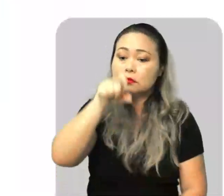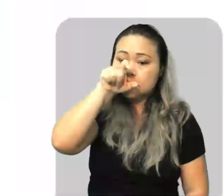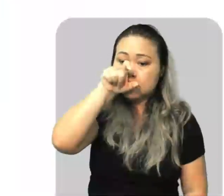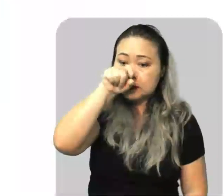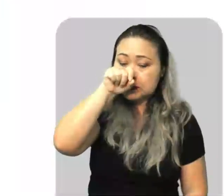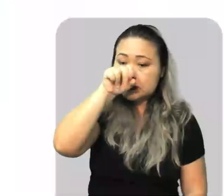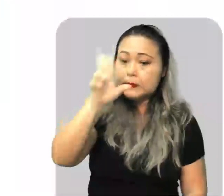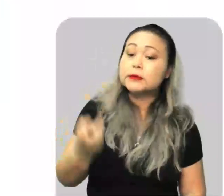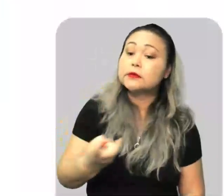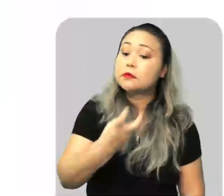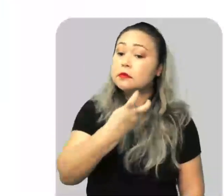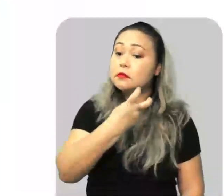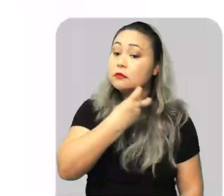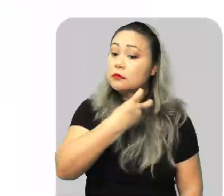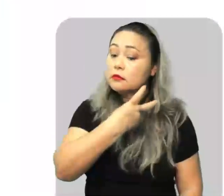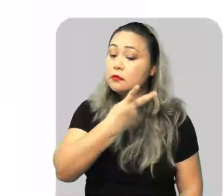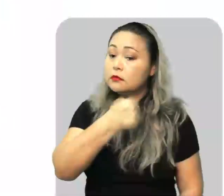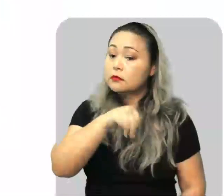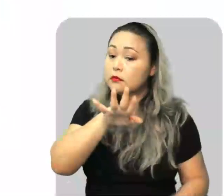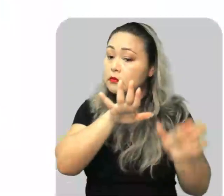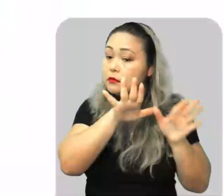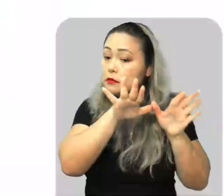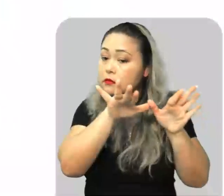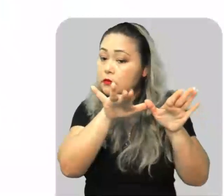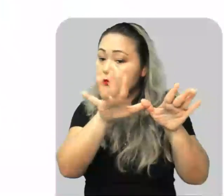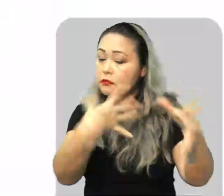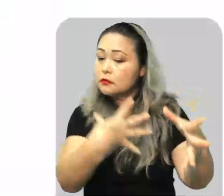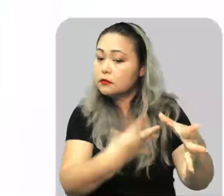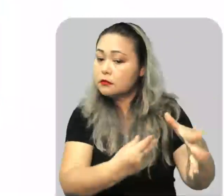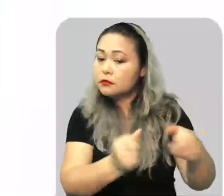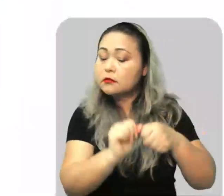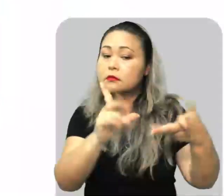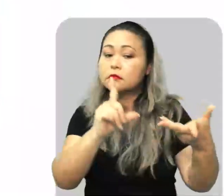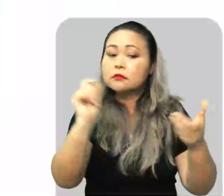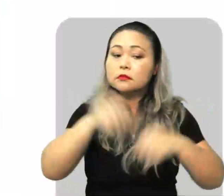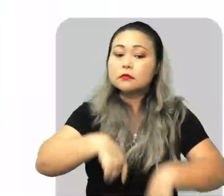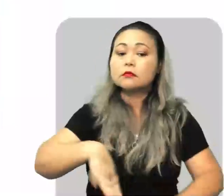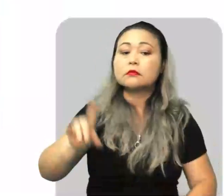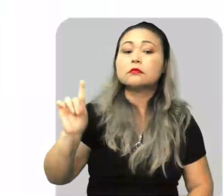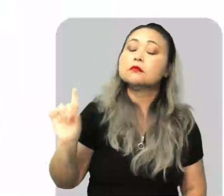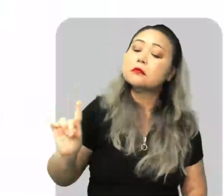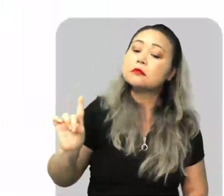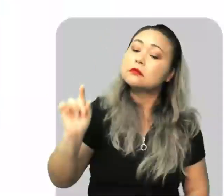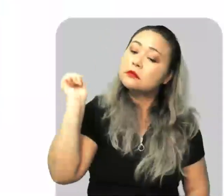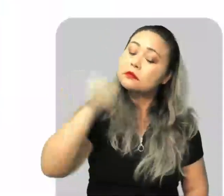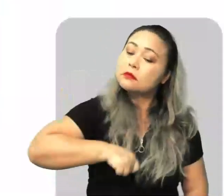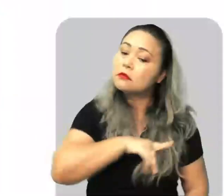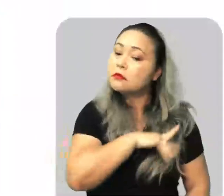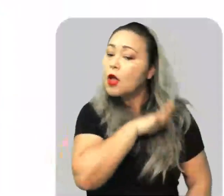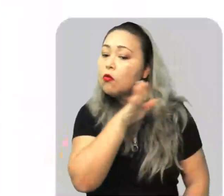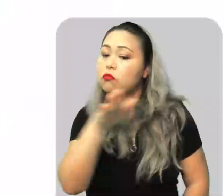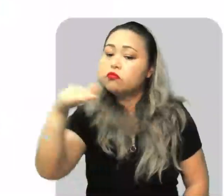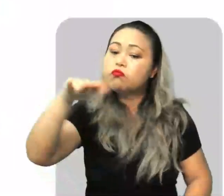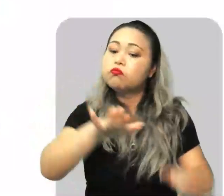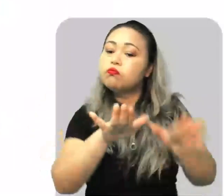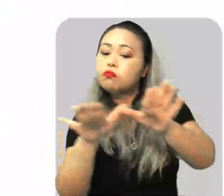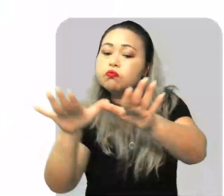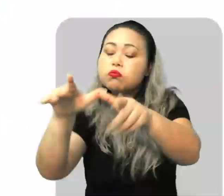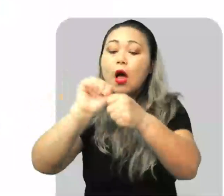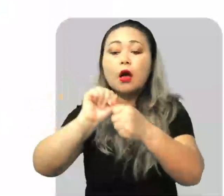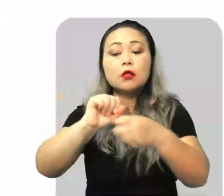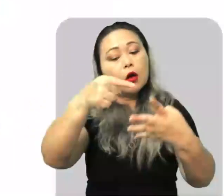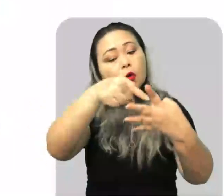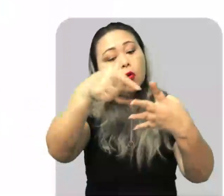e morcegos. Olha aí o mamífero, né, que vai ter a capacidade de voo. Existindo também os que possuem